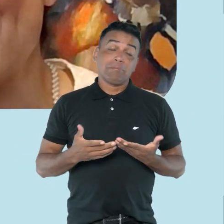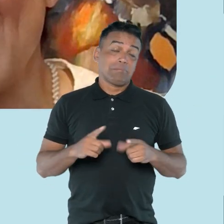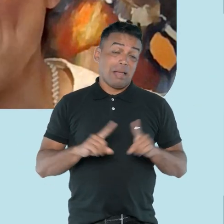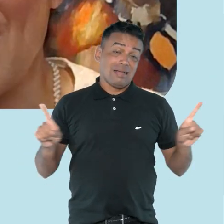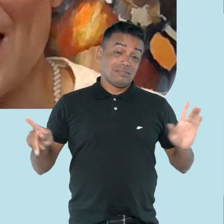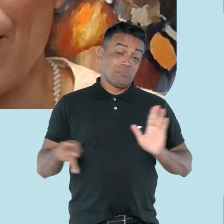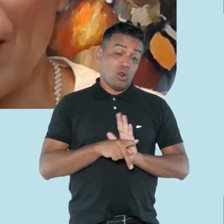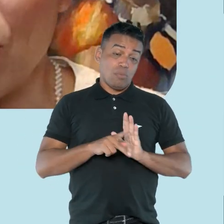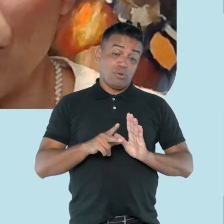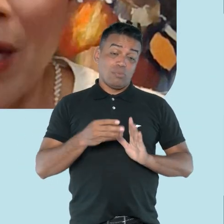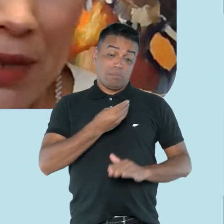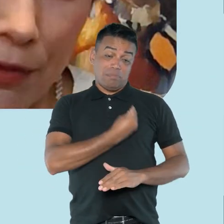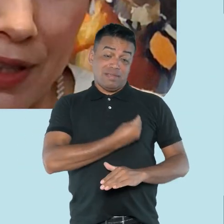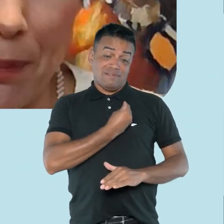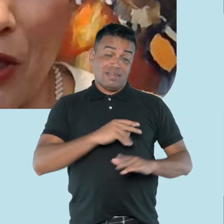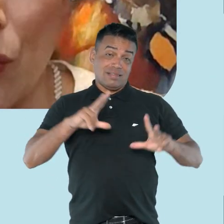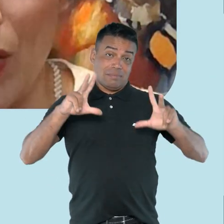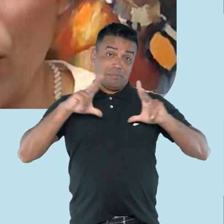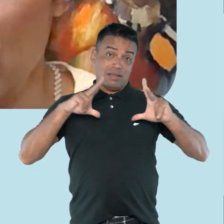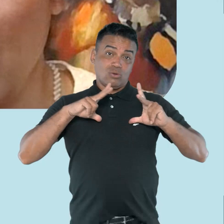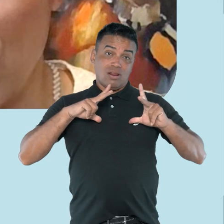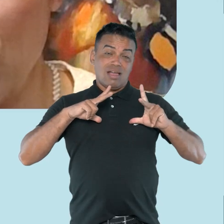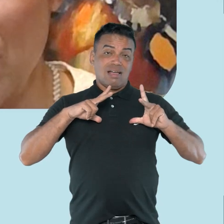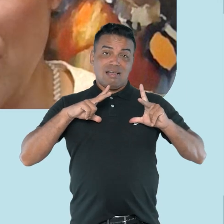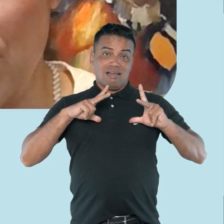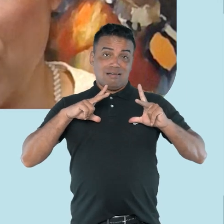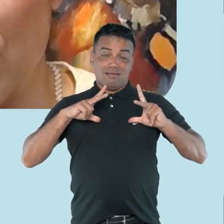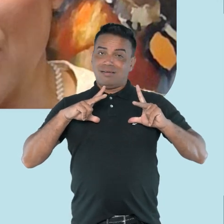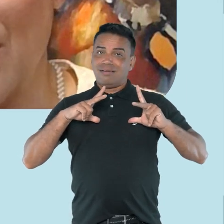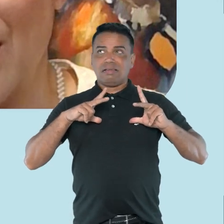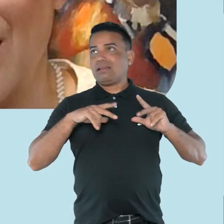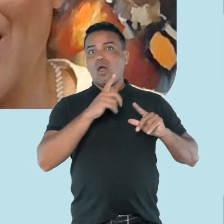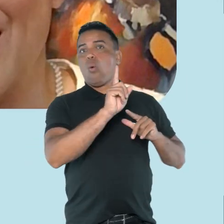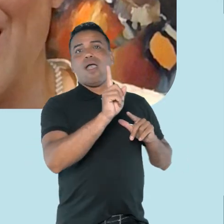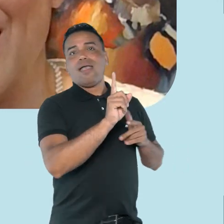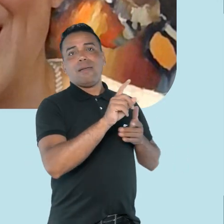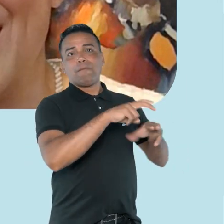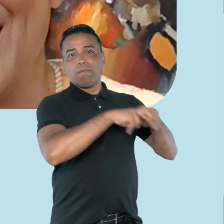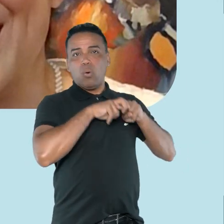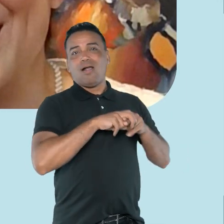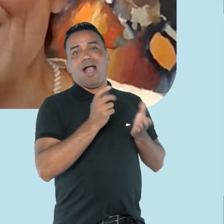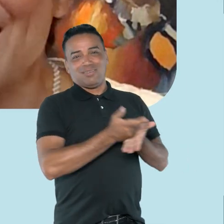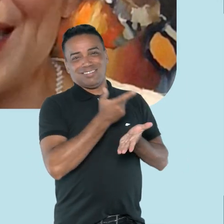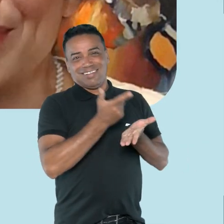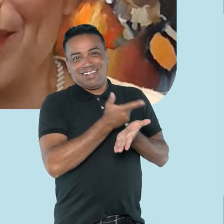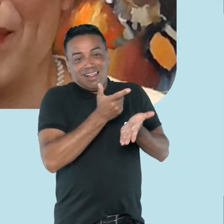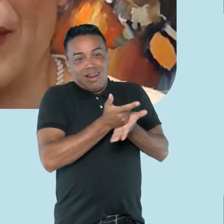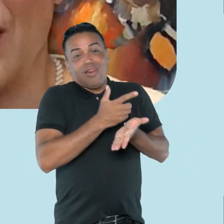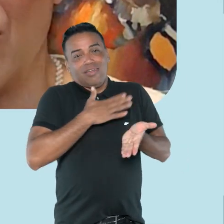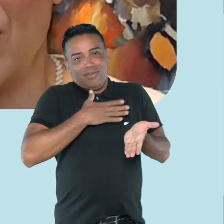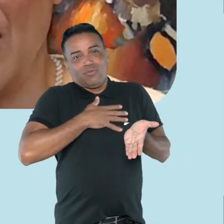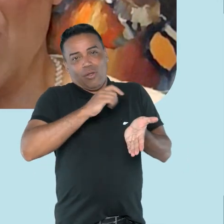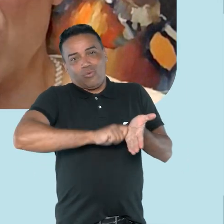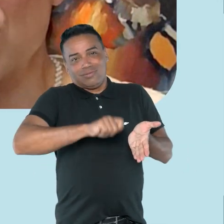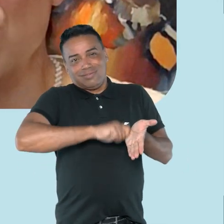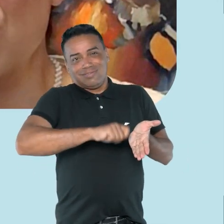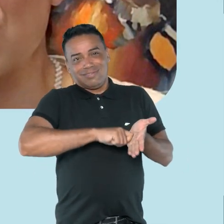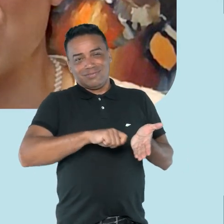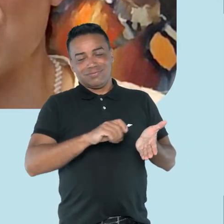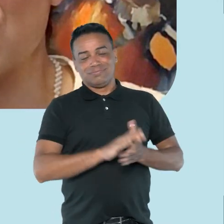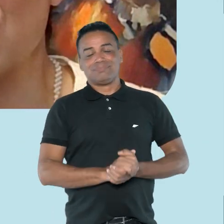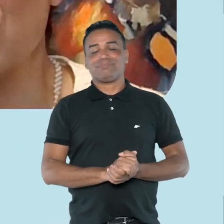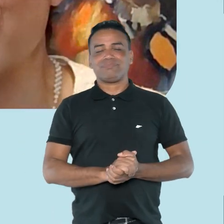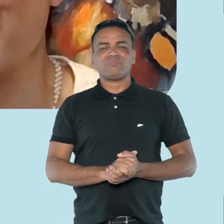mas tem mais a ver com a minha vida pessoal do que com o livro. E, assim, eu tenho